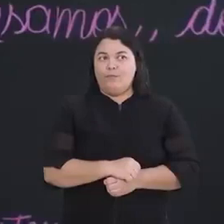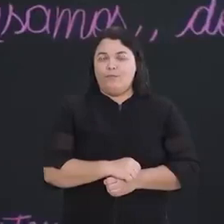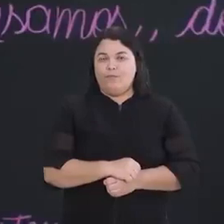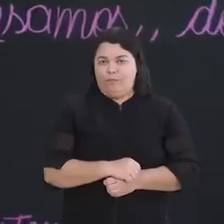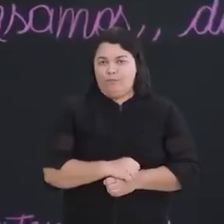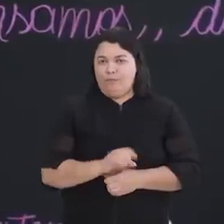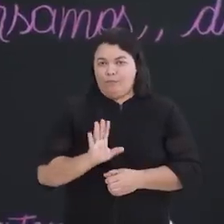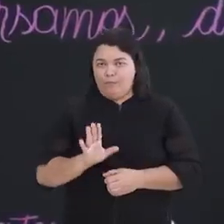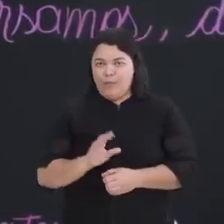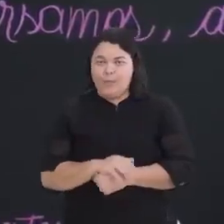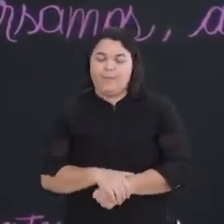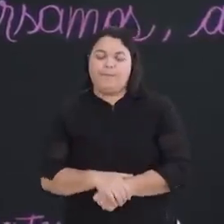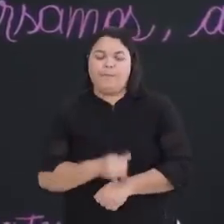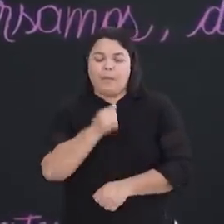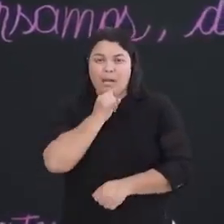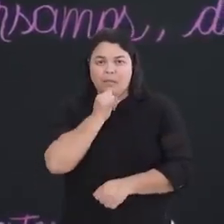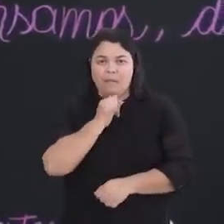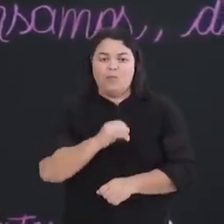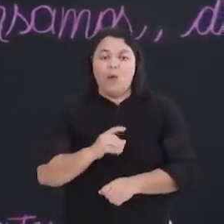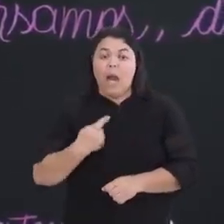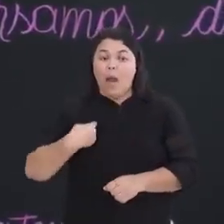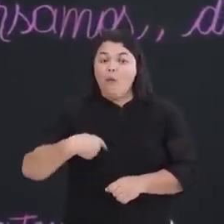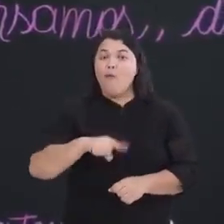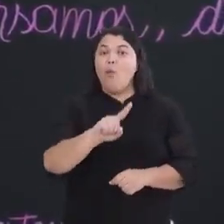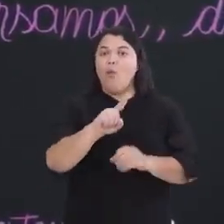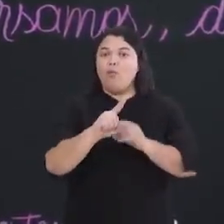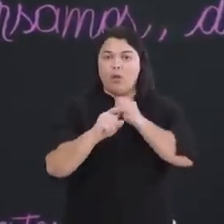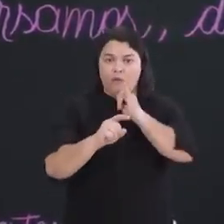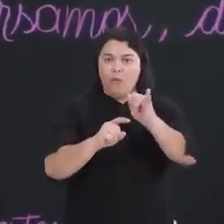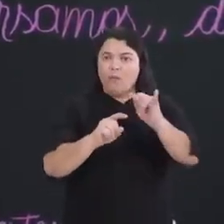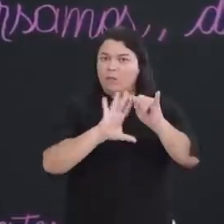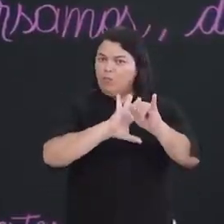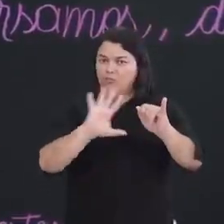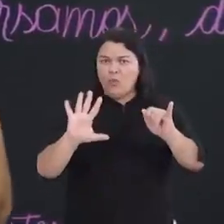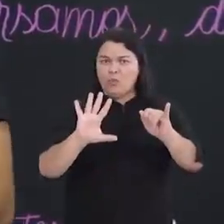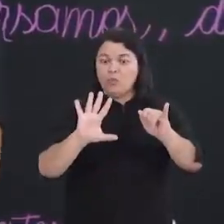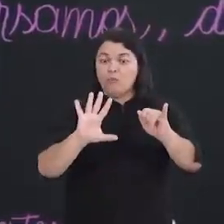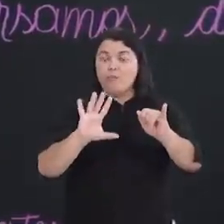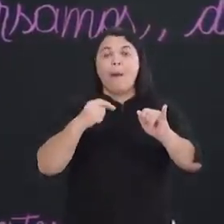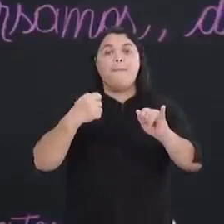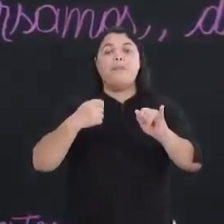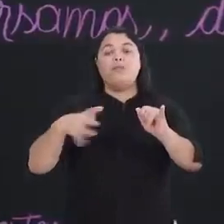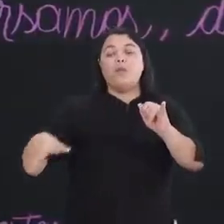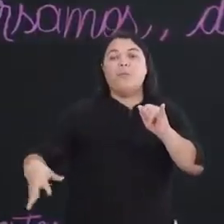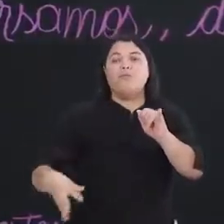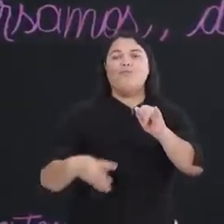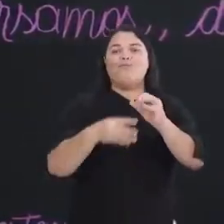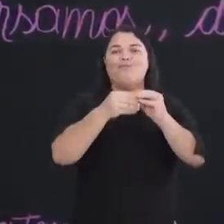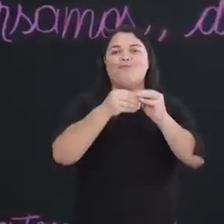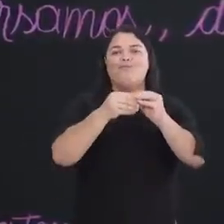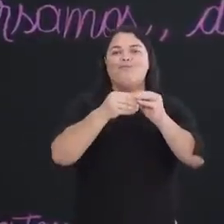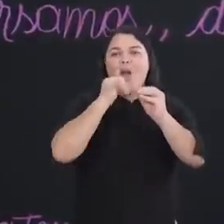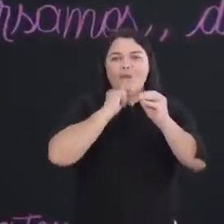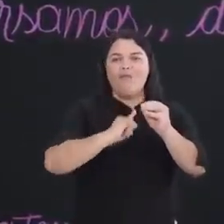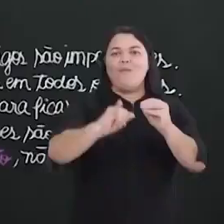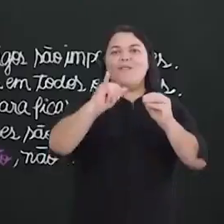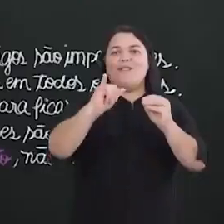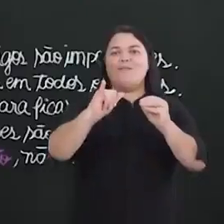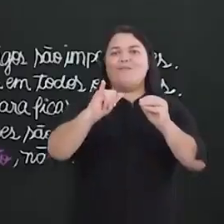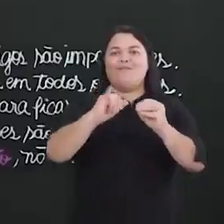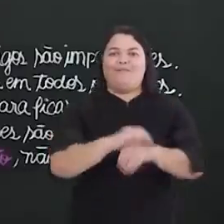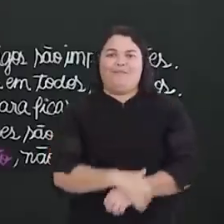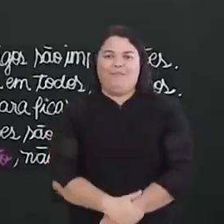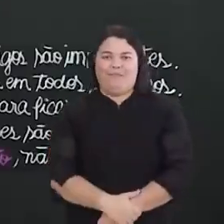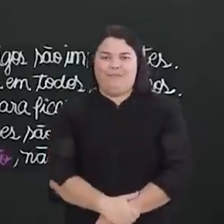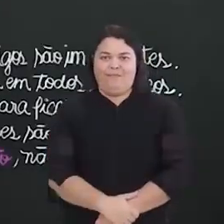aditivo. Muitas vezes você vai ser solicitado a reconhecer as relações de sentido que são estabelecidas por meio das conjunções. Então,